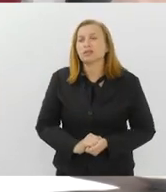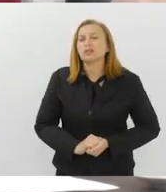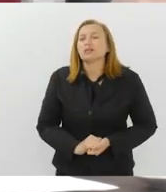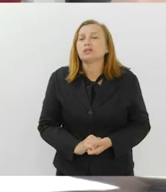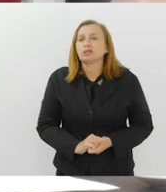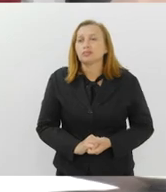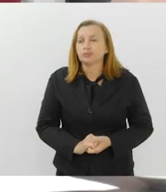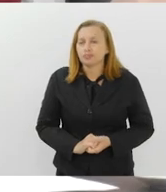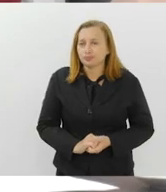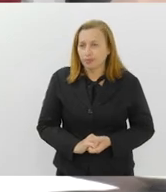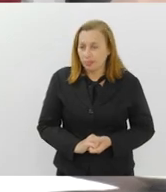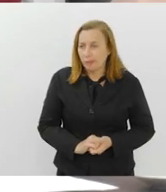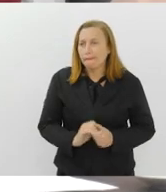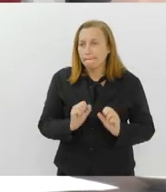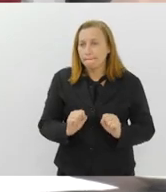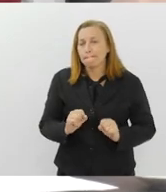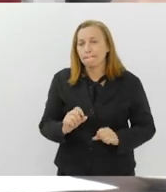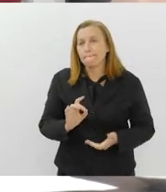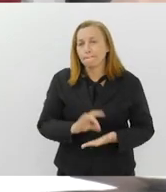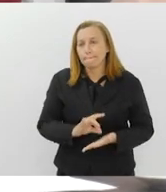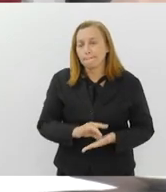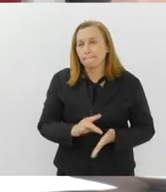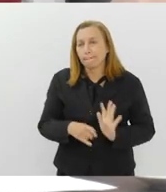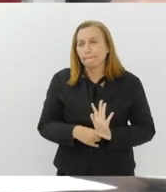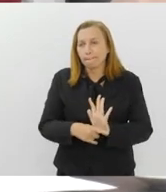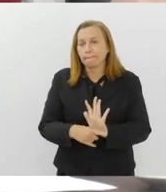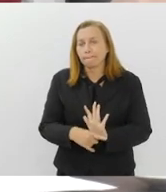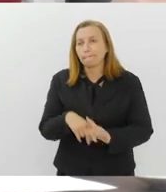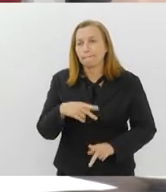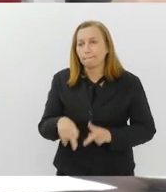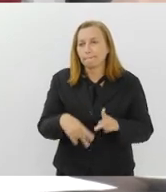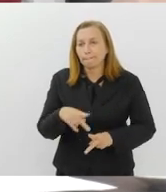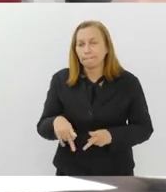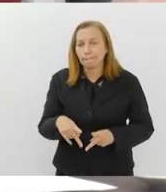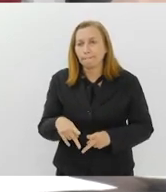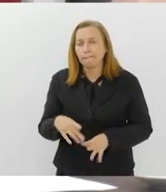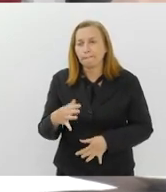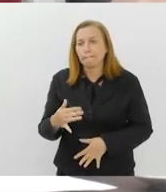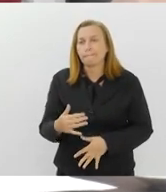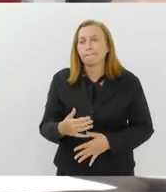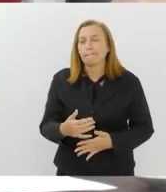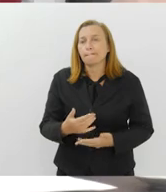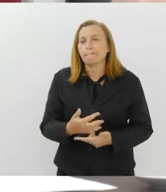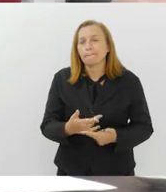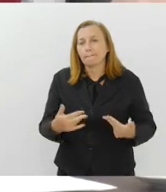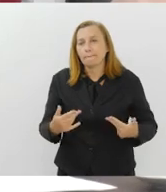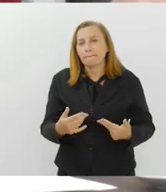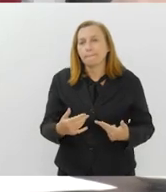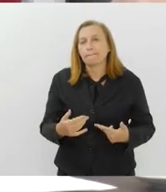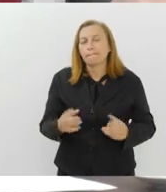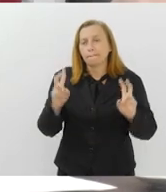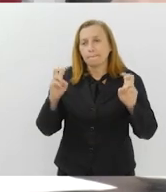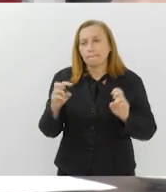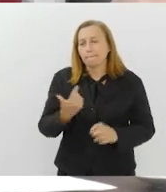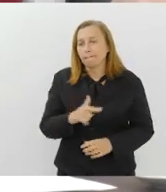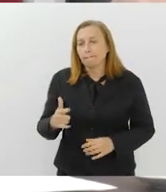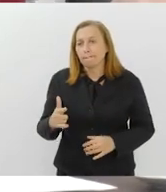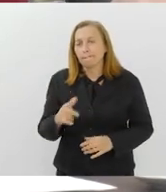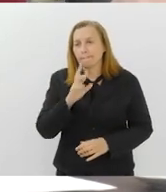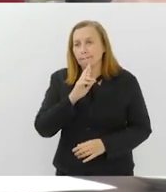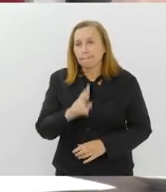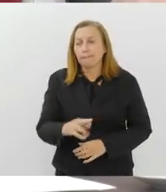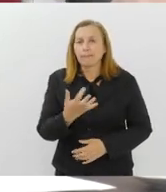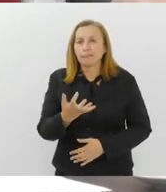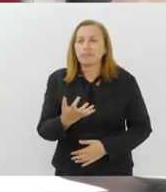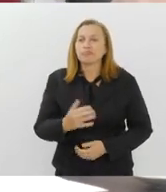de que a gente possa de verdade atender essa população que entra em contato e, em muitos casos, não tem resposta. Eu